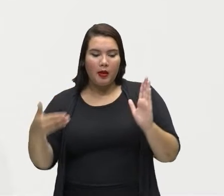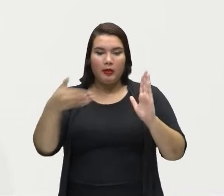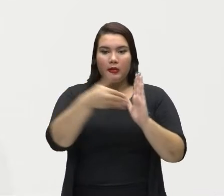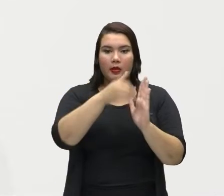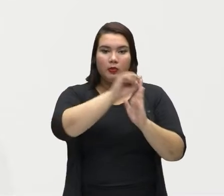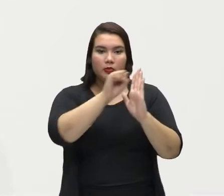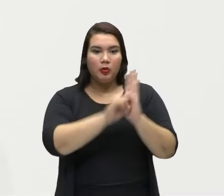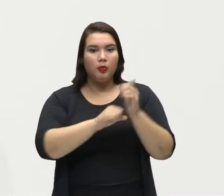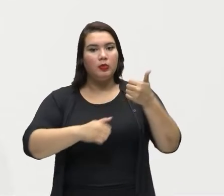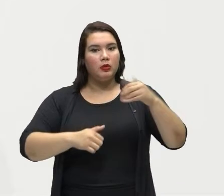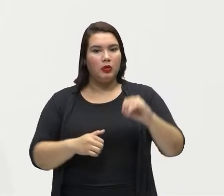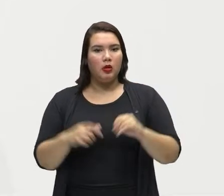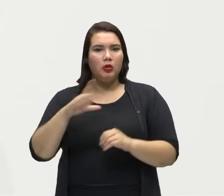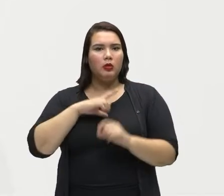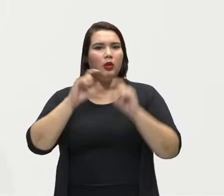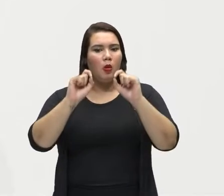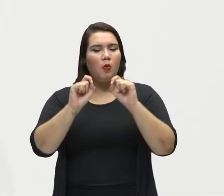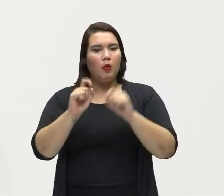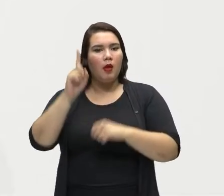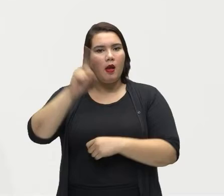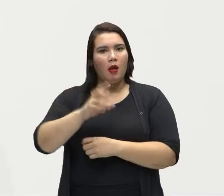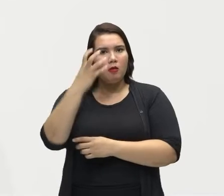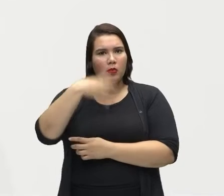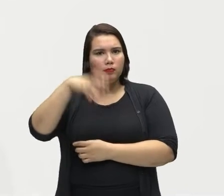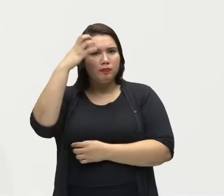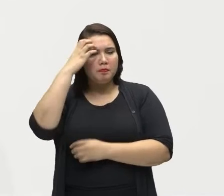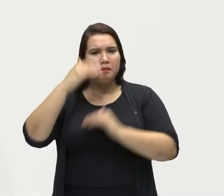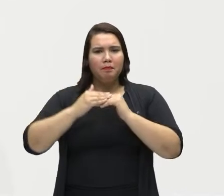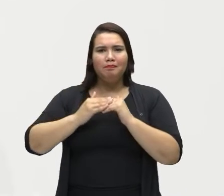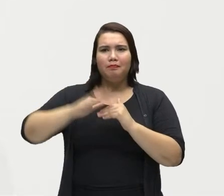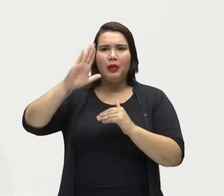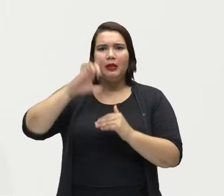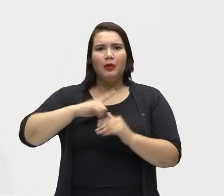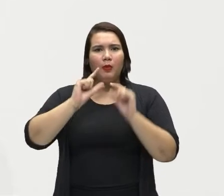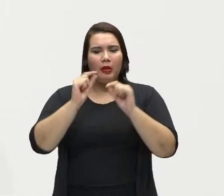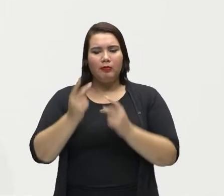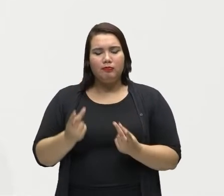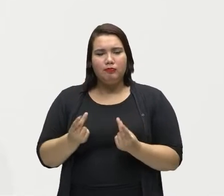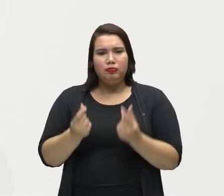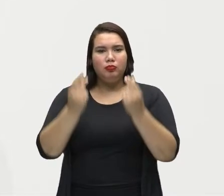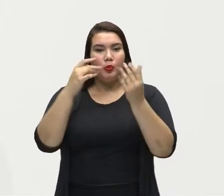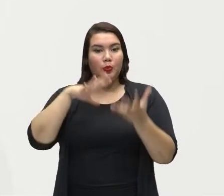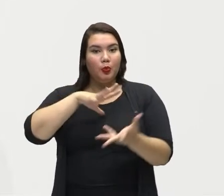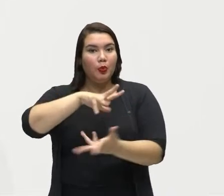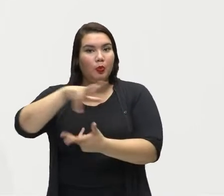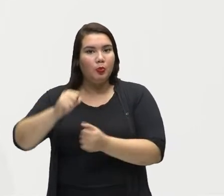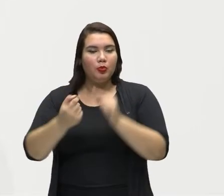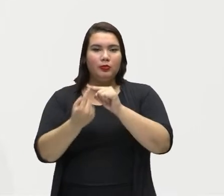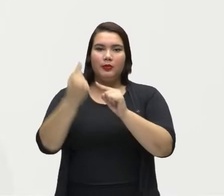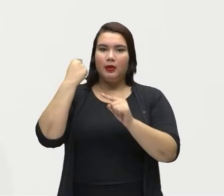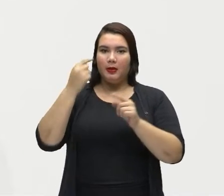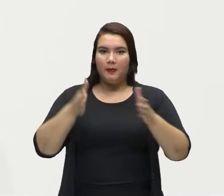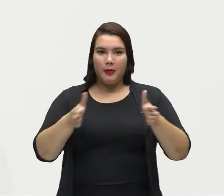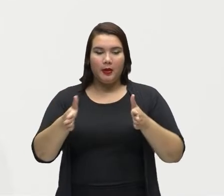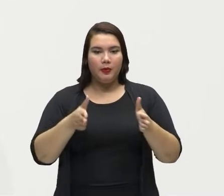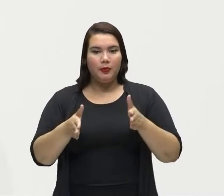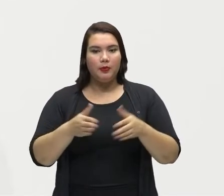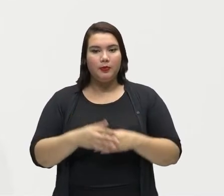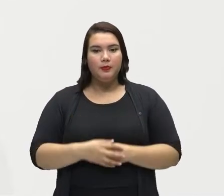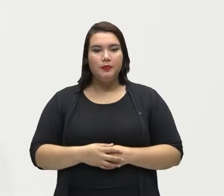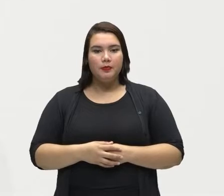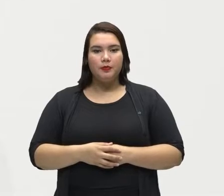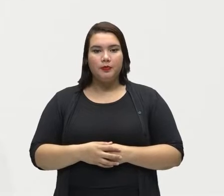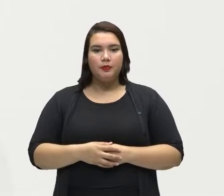sendo considerado um dos reinos mais ricos do mundo naquela época,